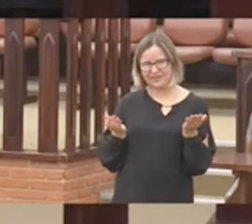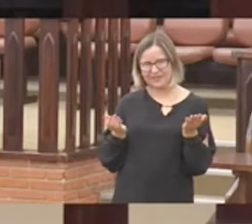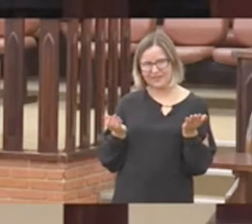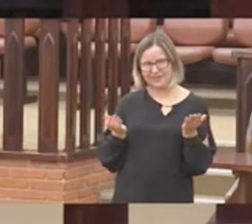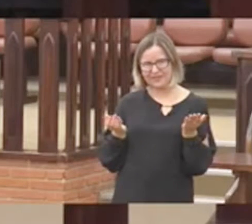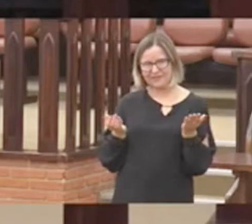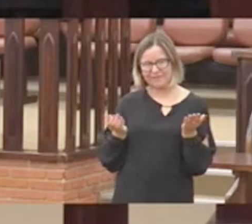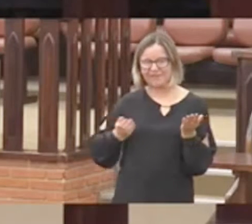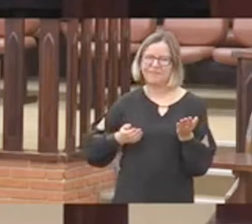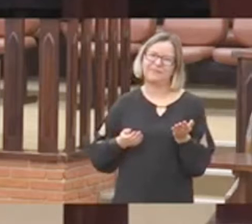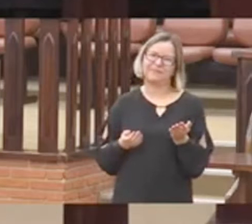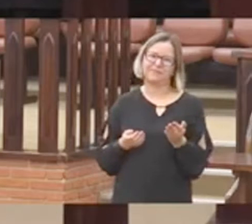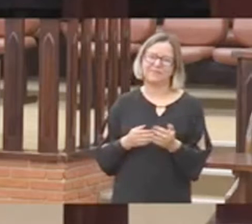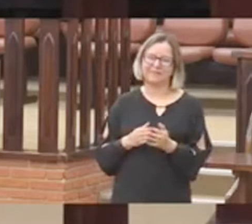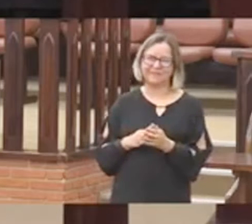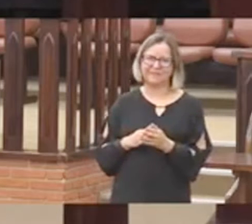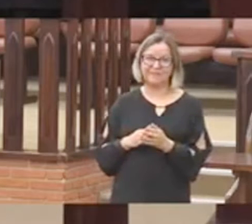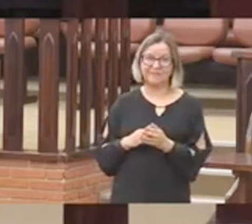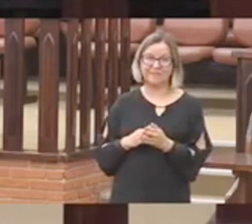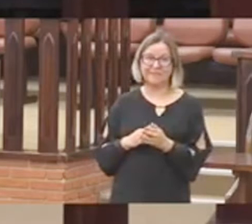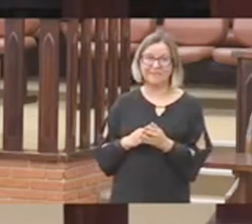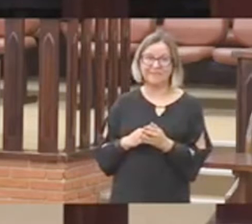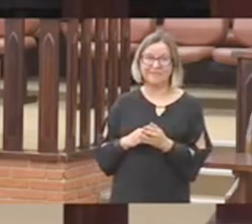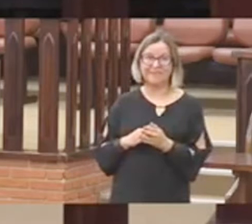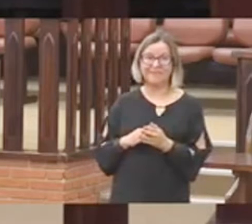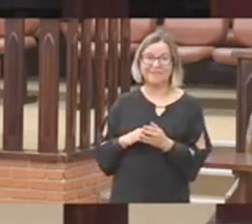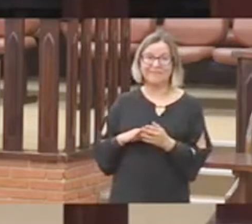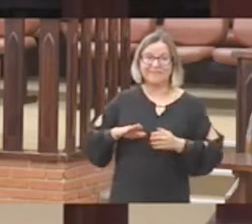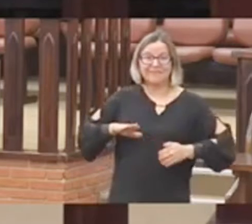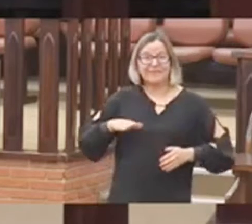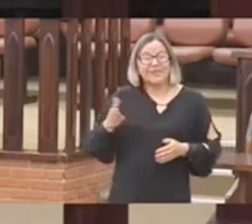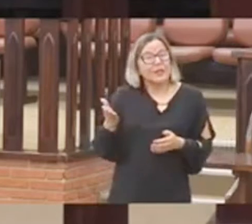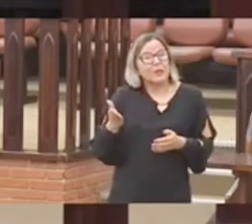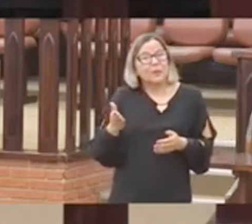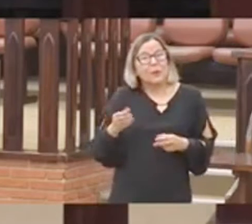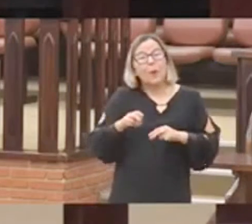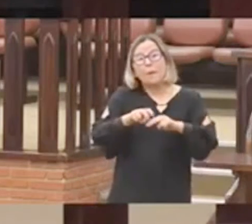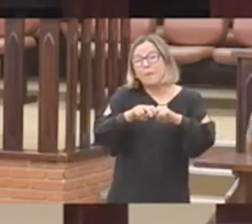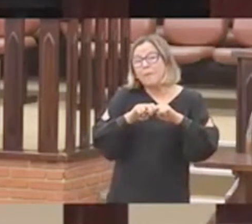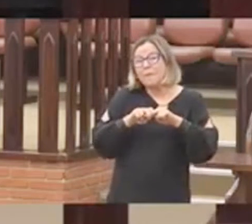é o seguinte: qual o sentido das provações?